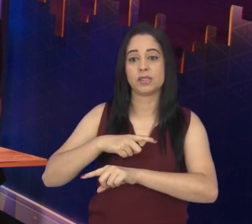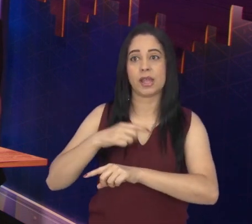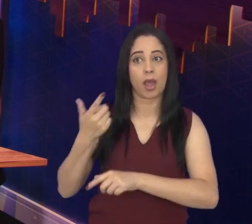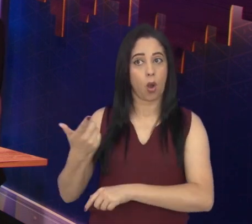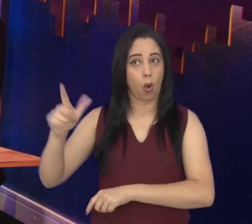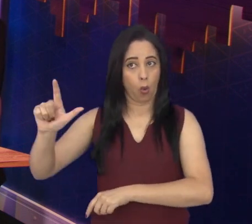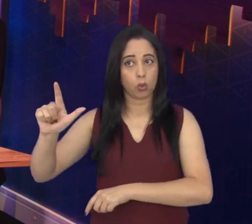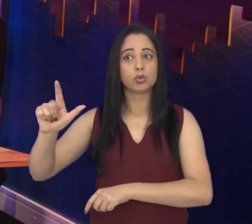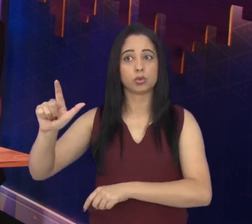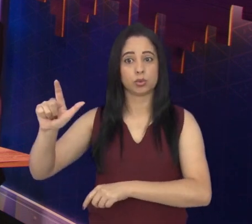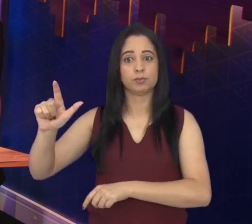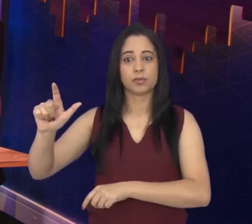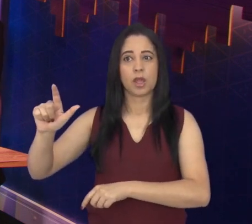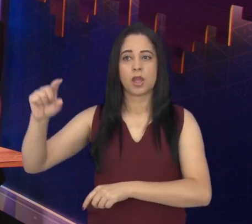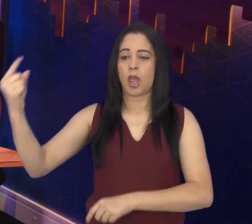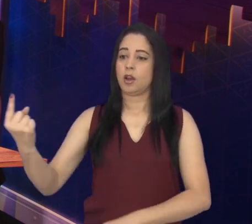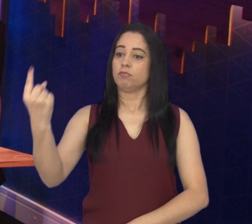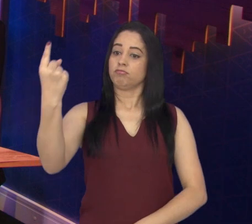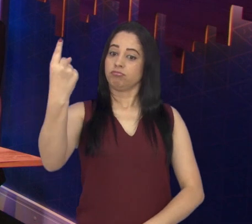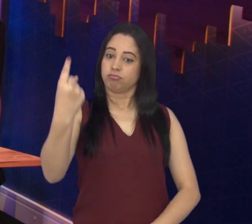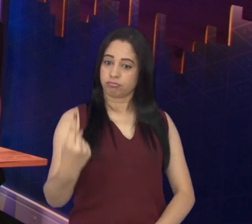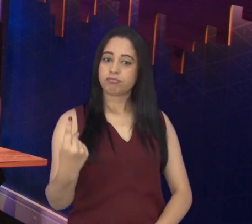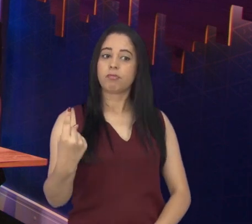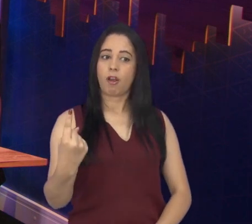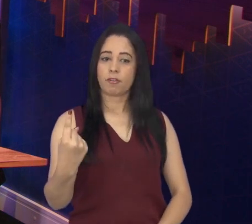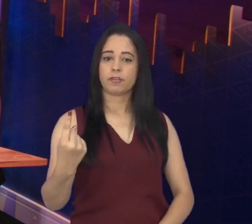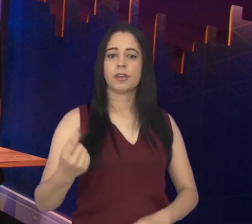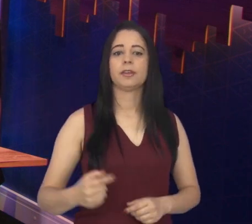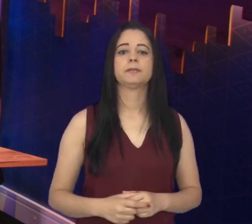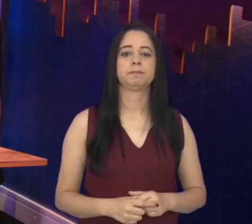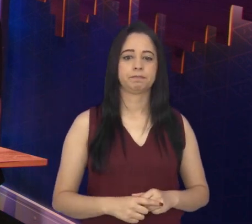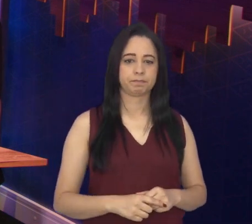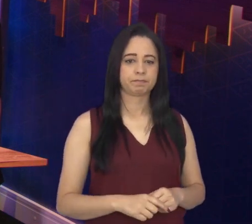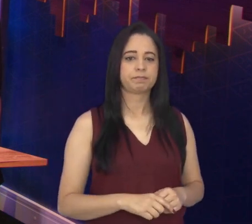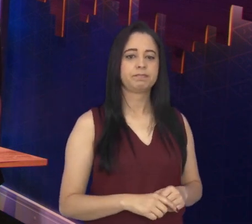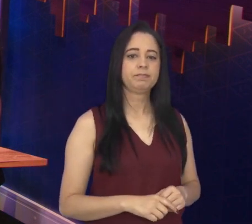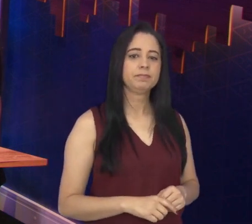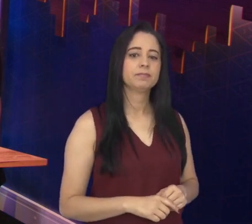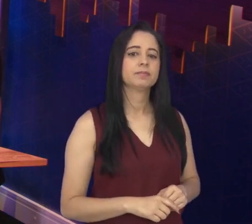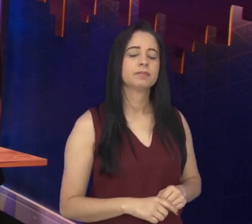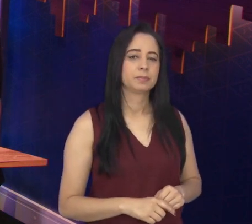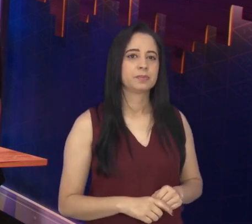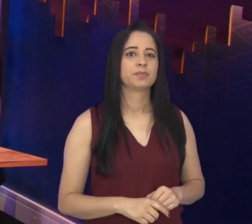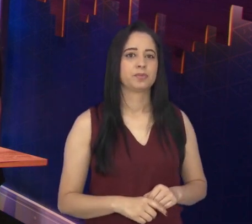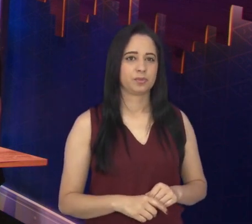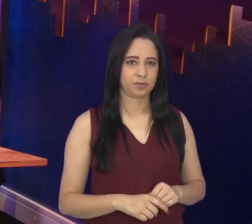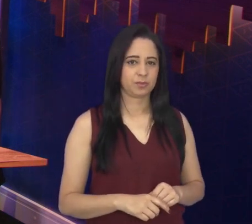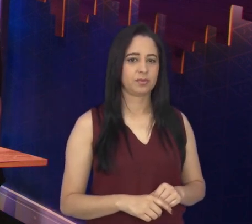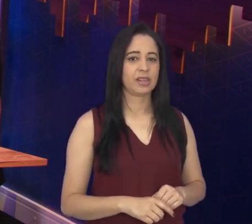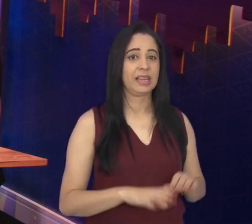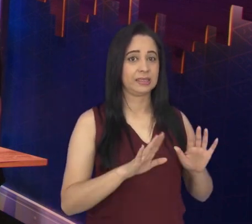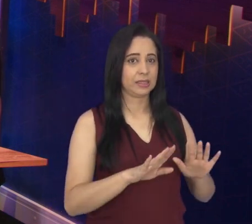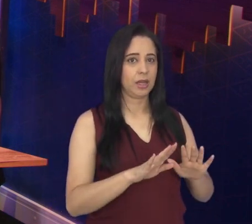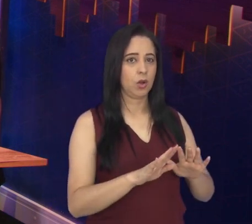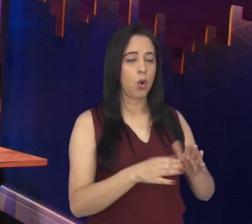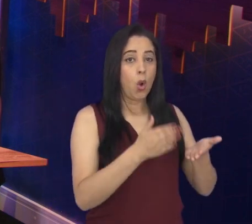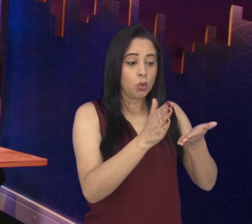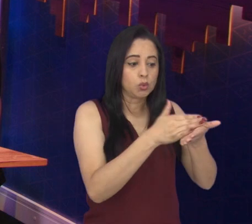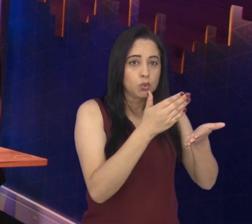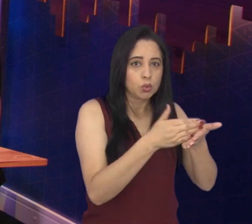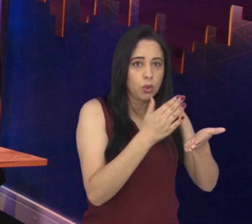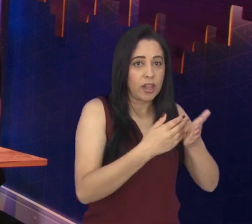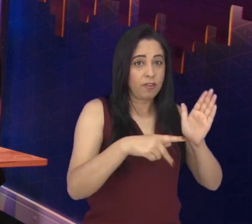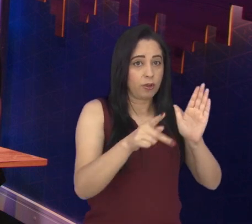o Voldemort, ele aparece publicamente. Exatamente. Né, ele precisou, o Cornélio, né, no caso. A gente,